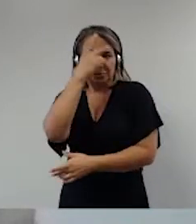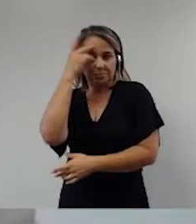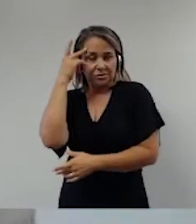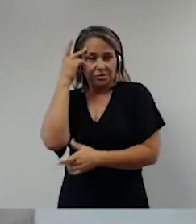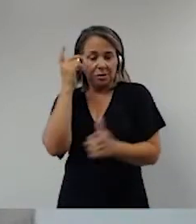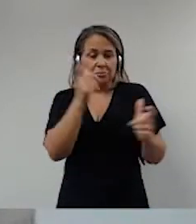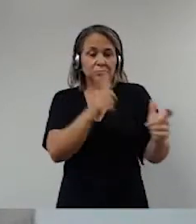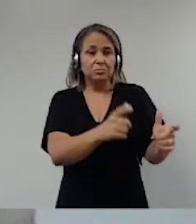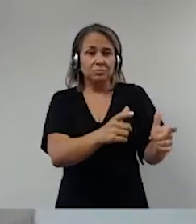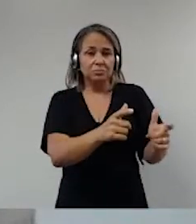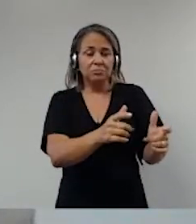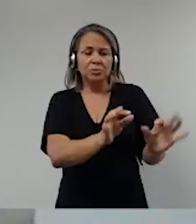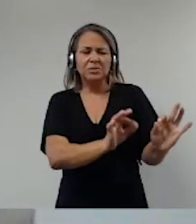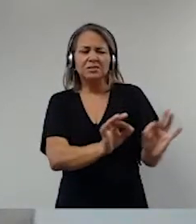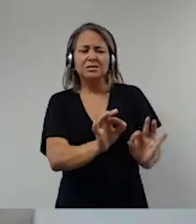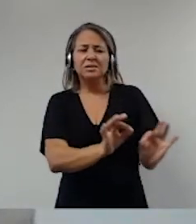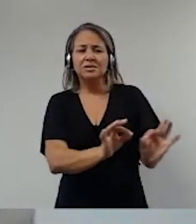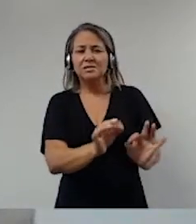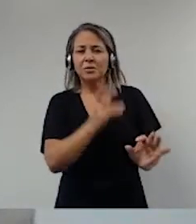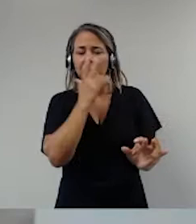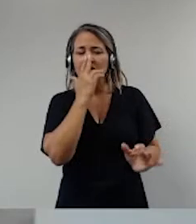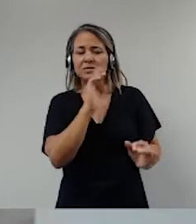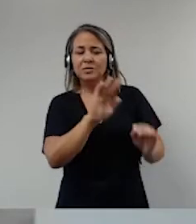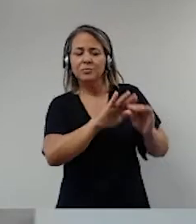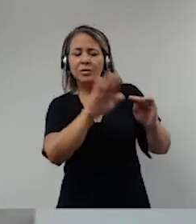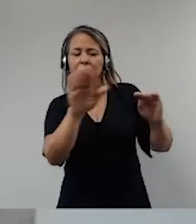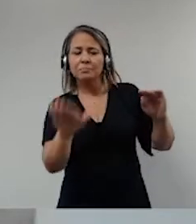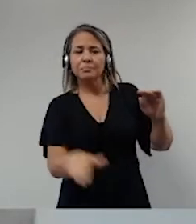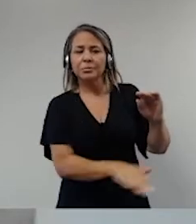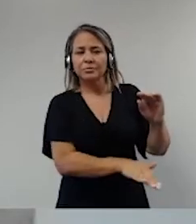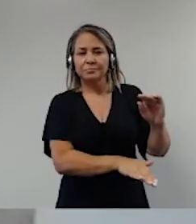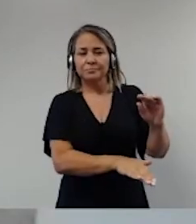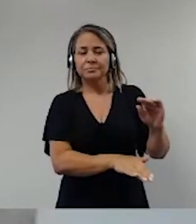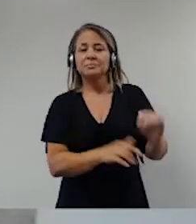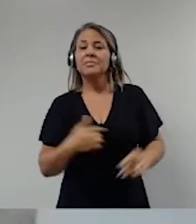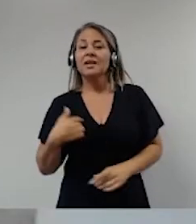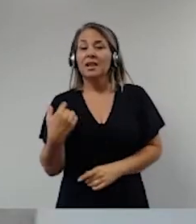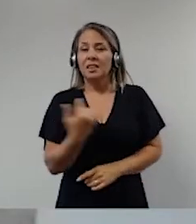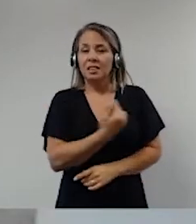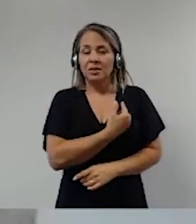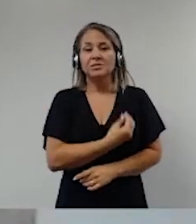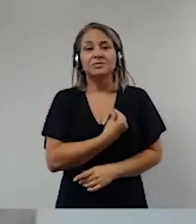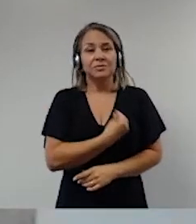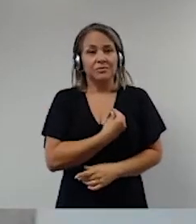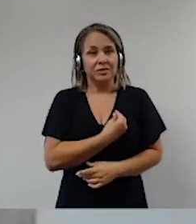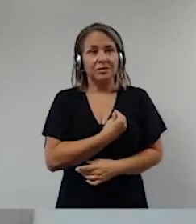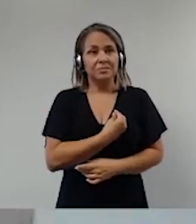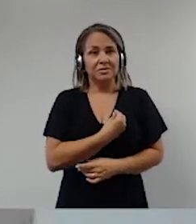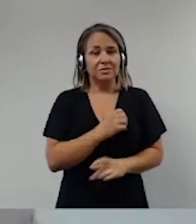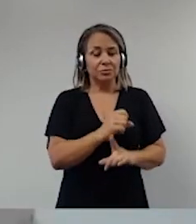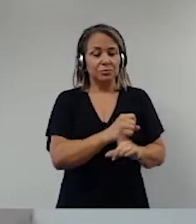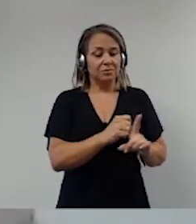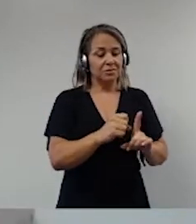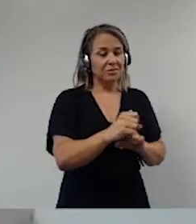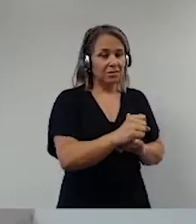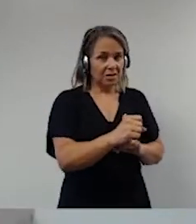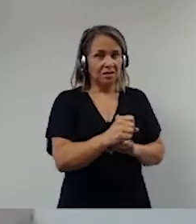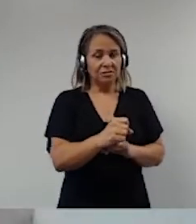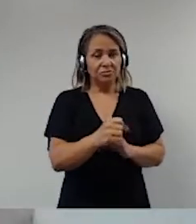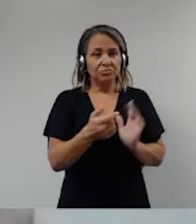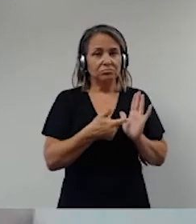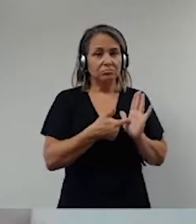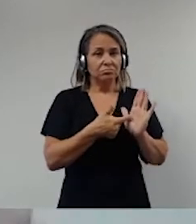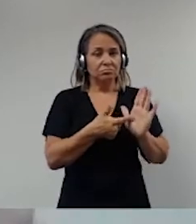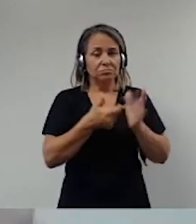uma situação de desvantagem. Nós vivemos em uma sociedade que